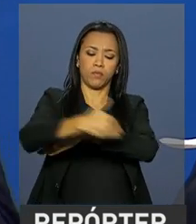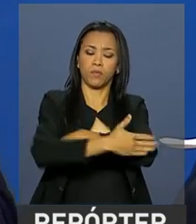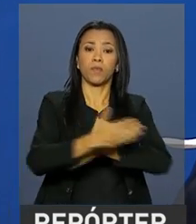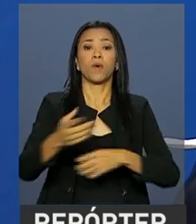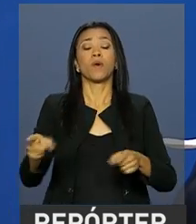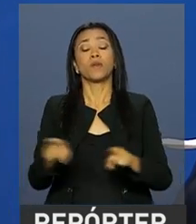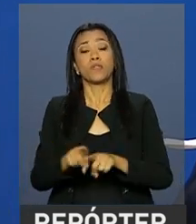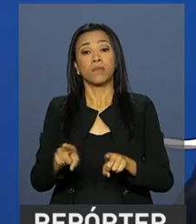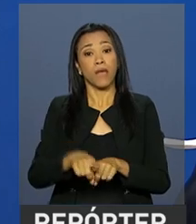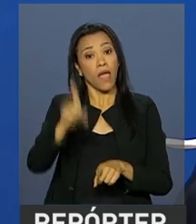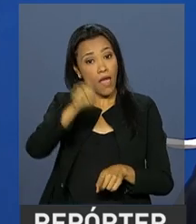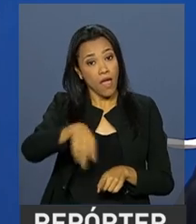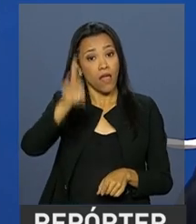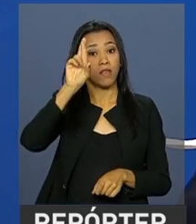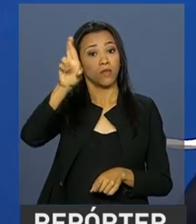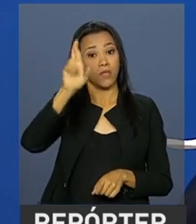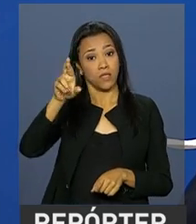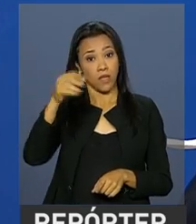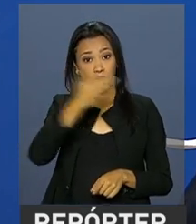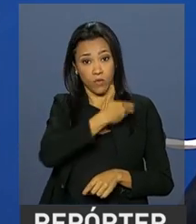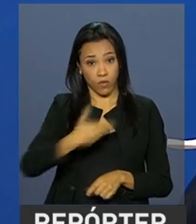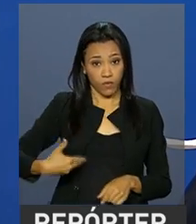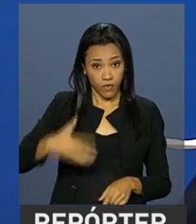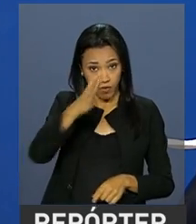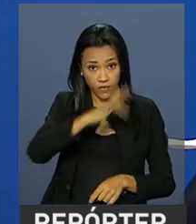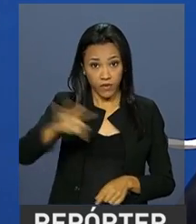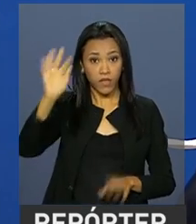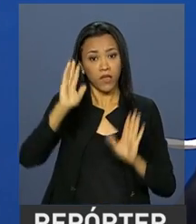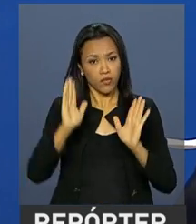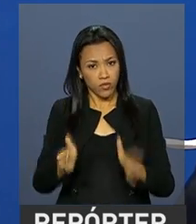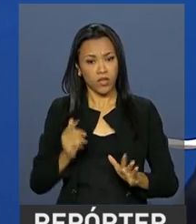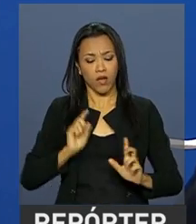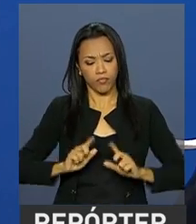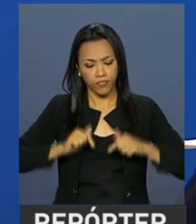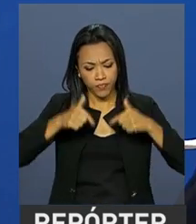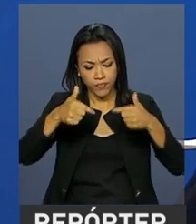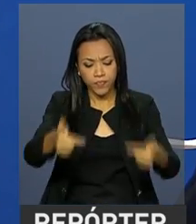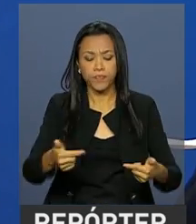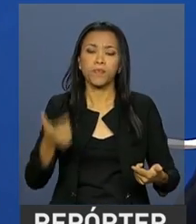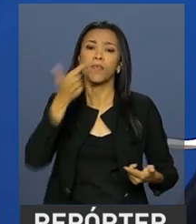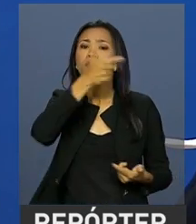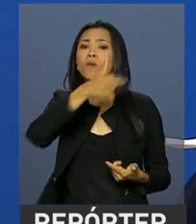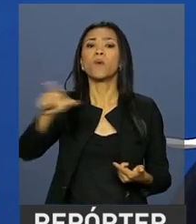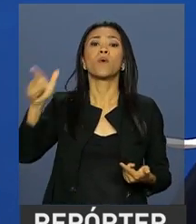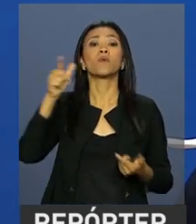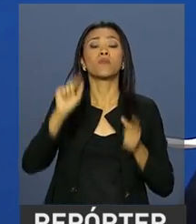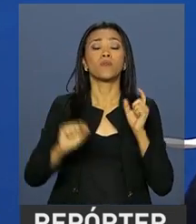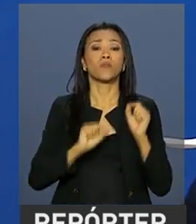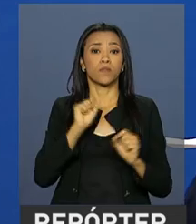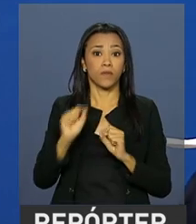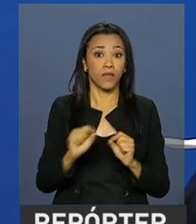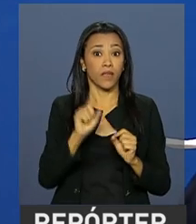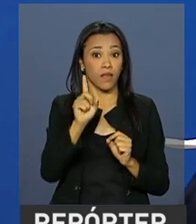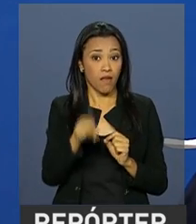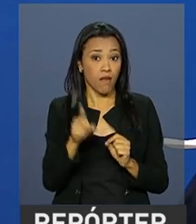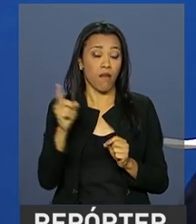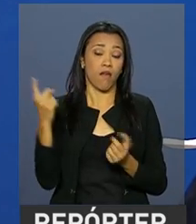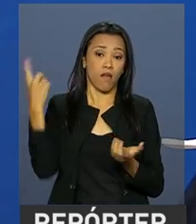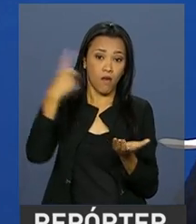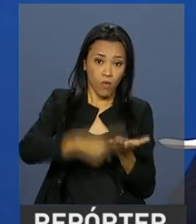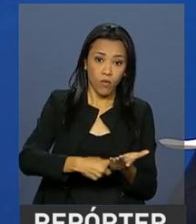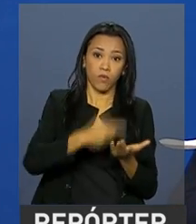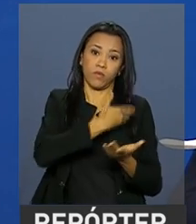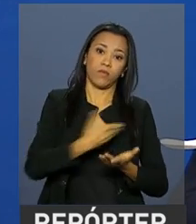responsabilidade da União Já estamos trabalhando e outras atividades que são competência